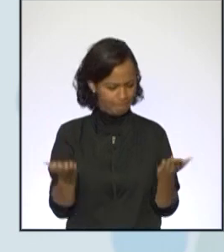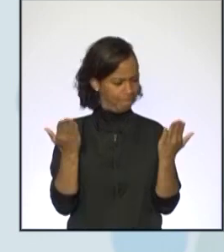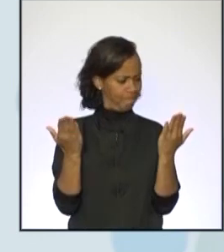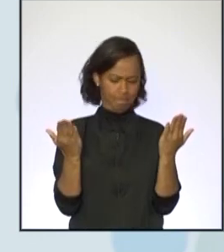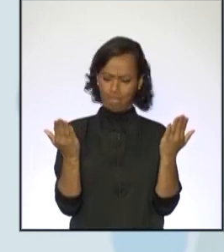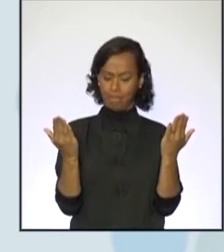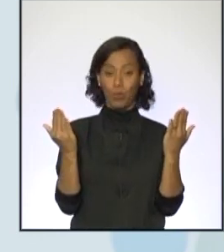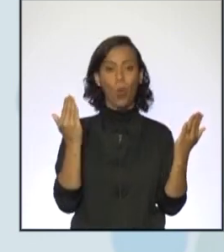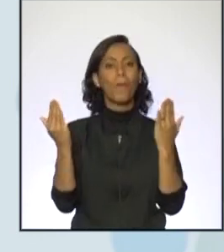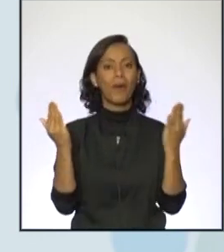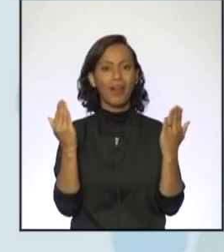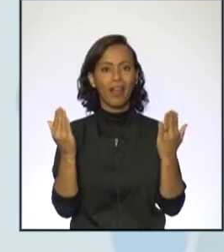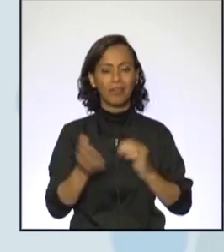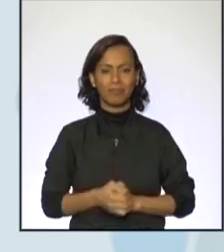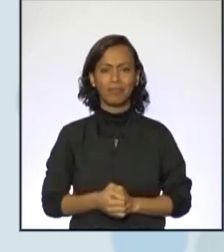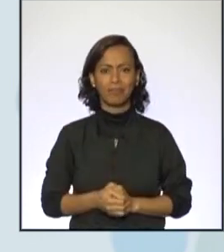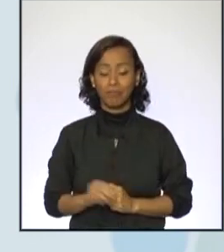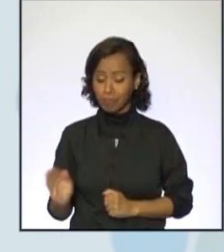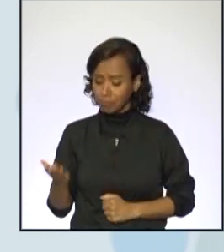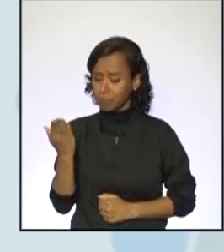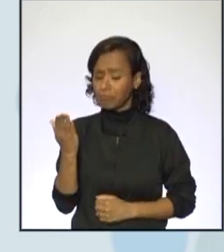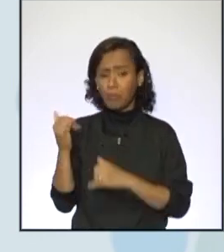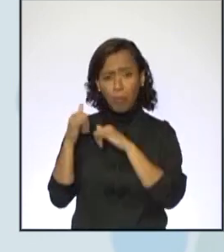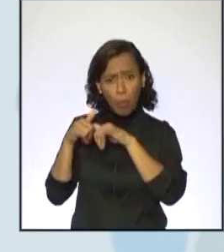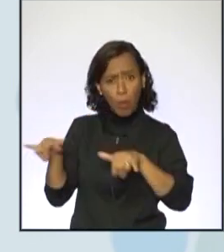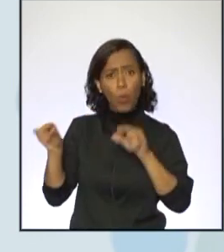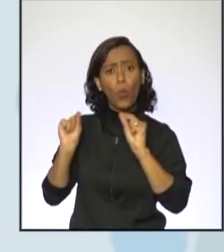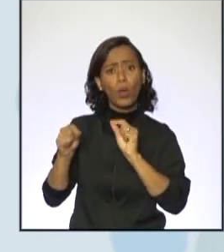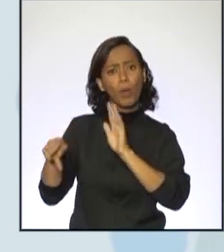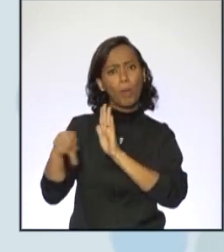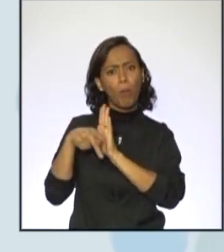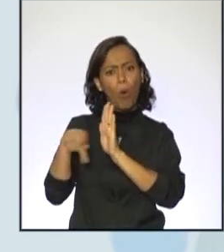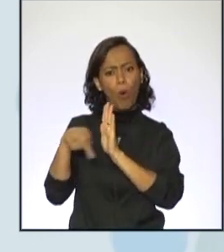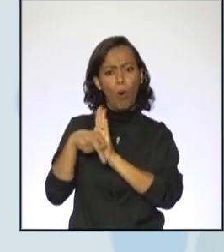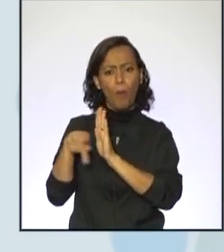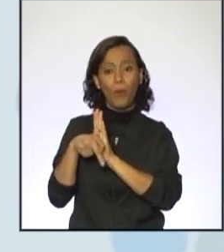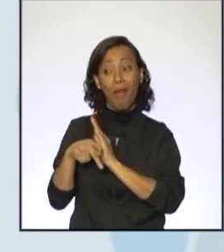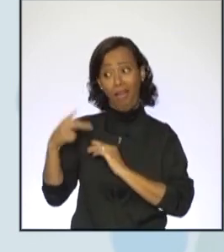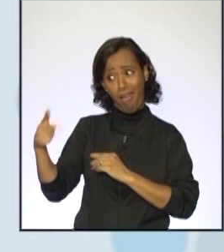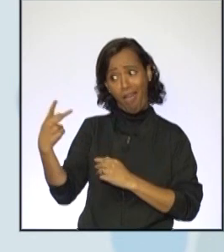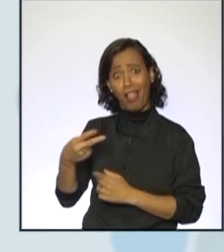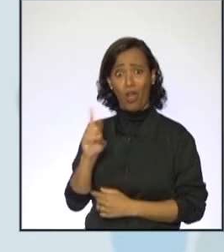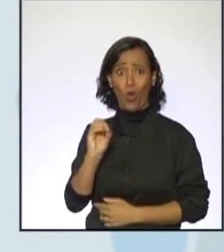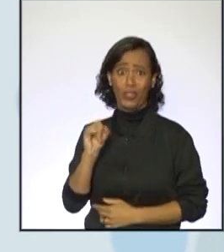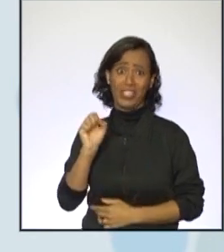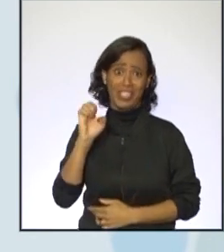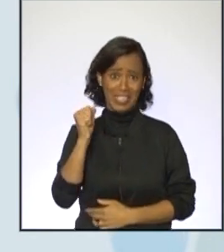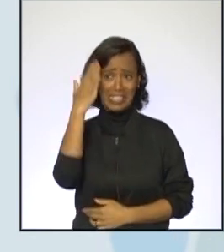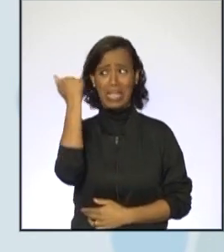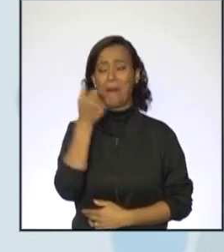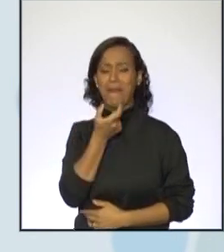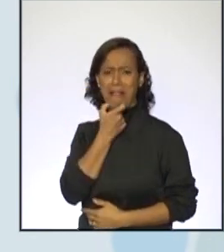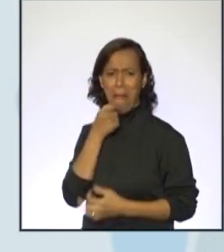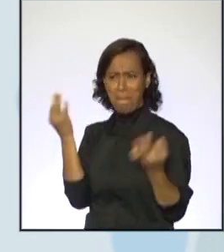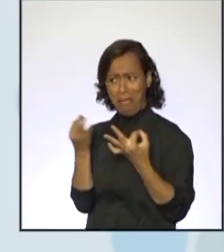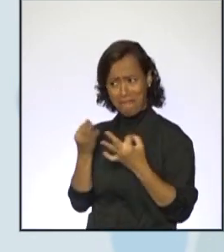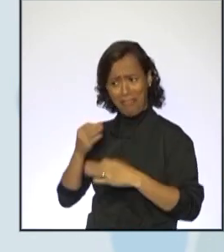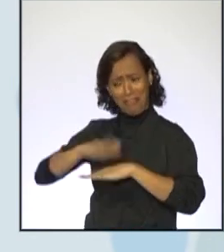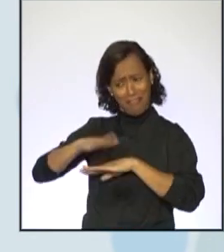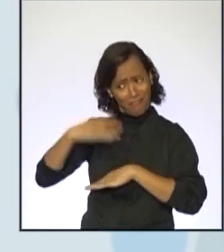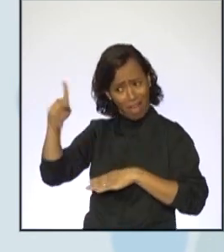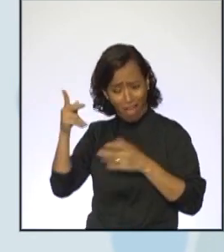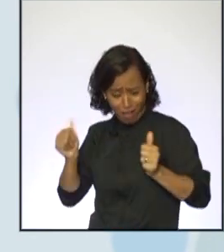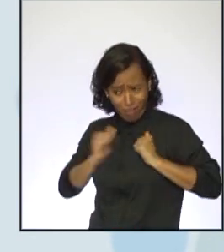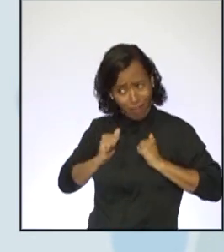propaganda é de um aparelho. Como a Roseli fala muito bem inglês, ela vai ficar com essa parte. Eu não quero me arriscar, não.